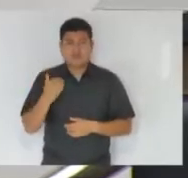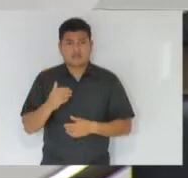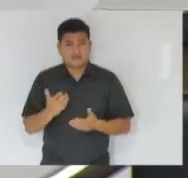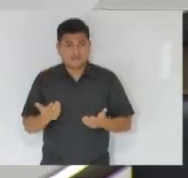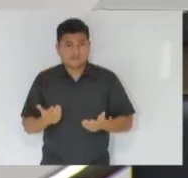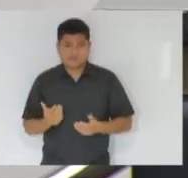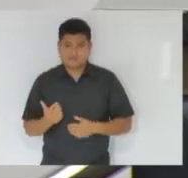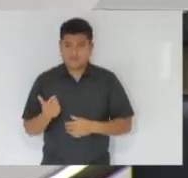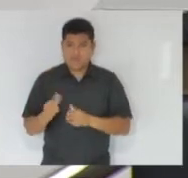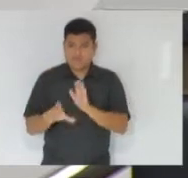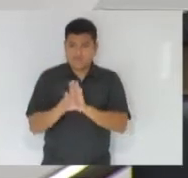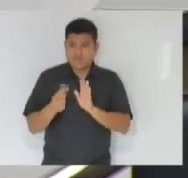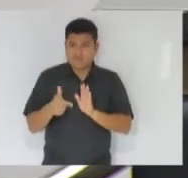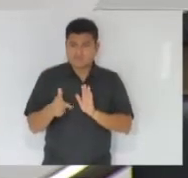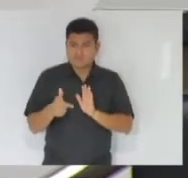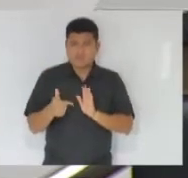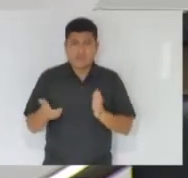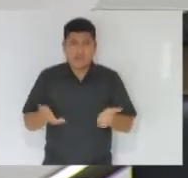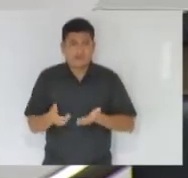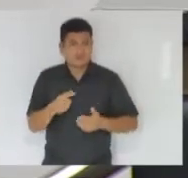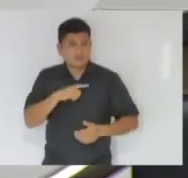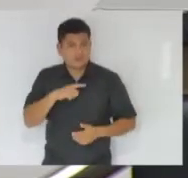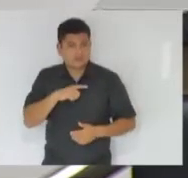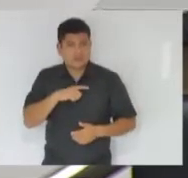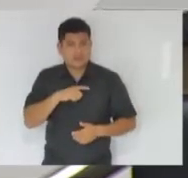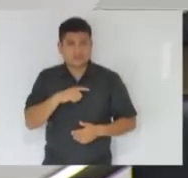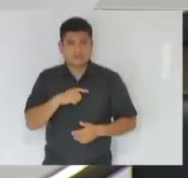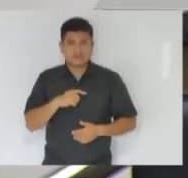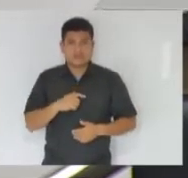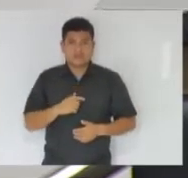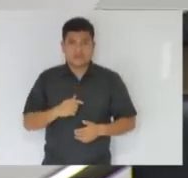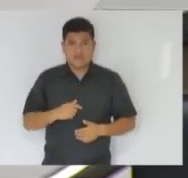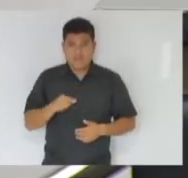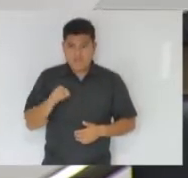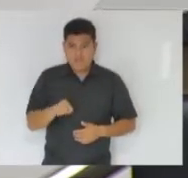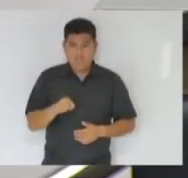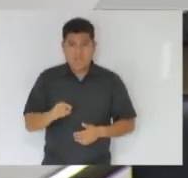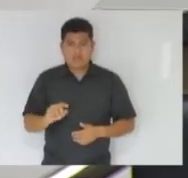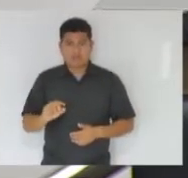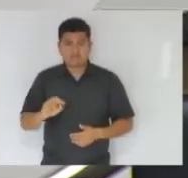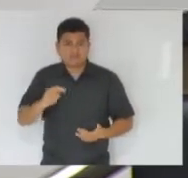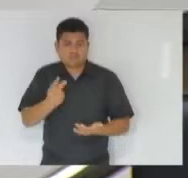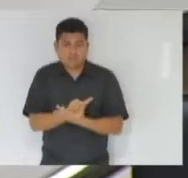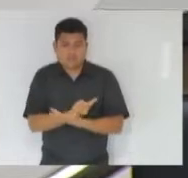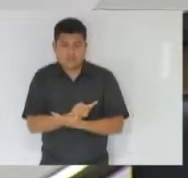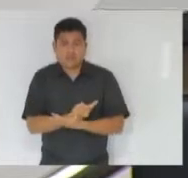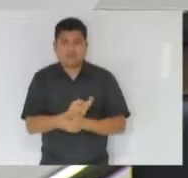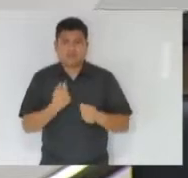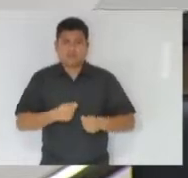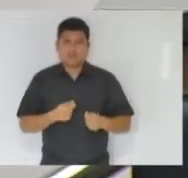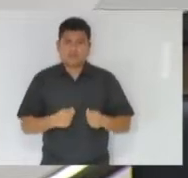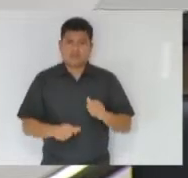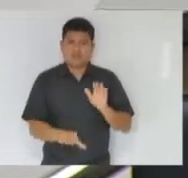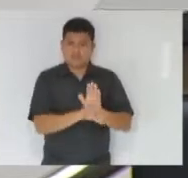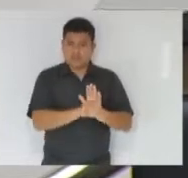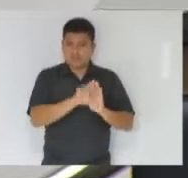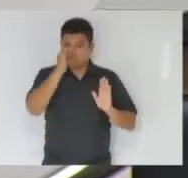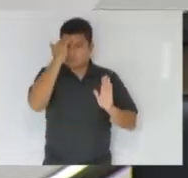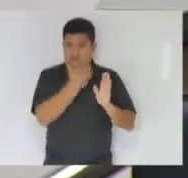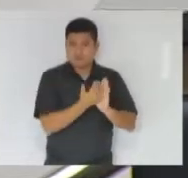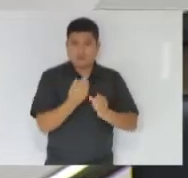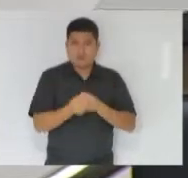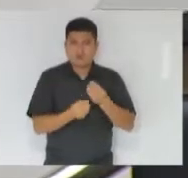O bandido fez o ato, ele tem que cumprir a pena, tem que pagar por aquilo, não o cidadão ir lá